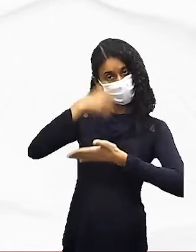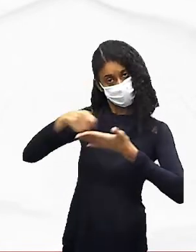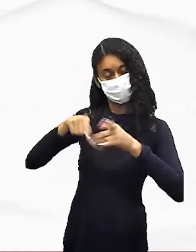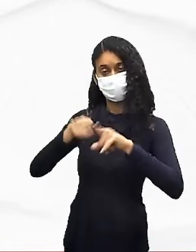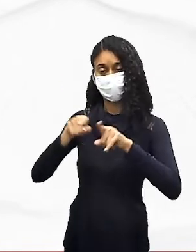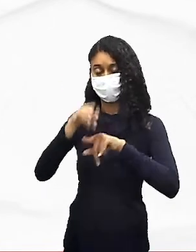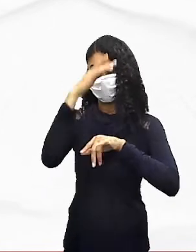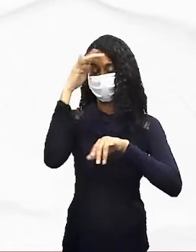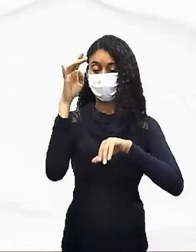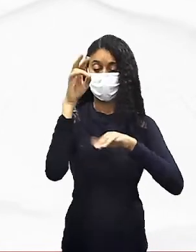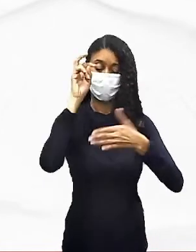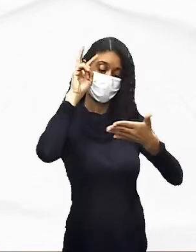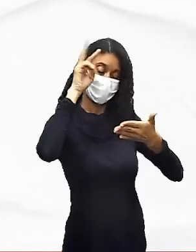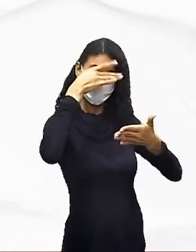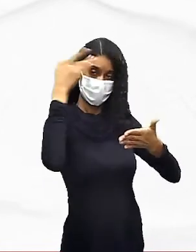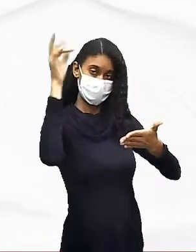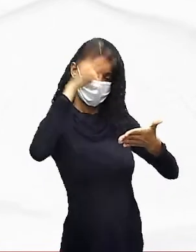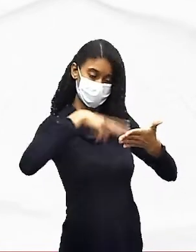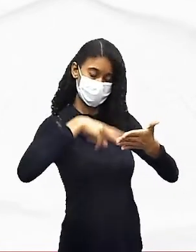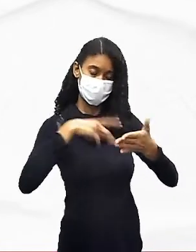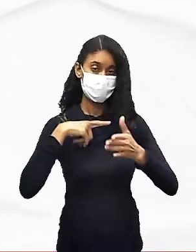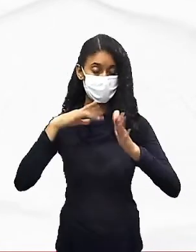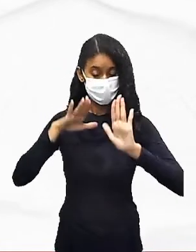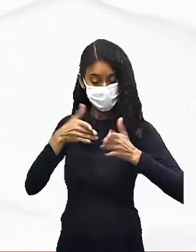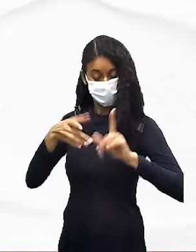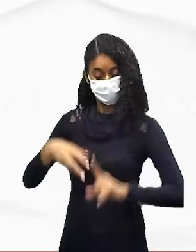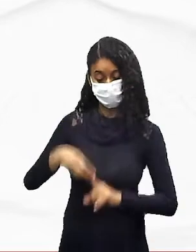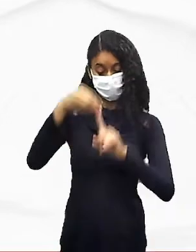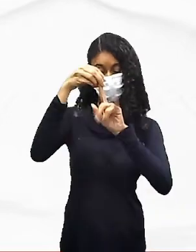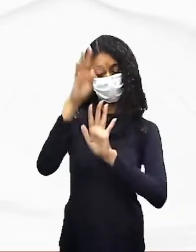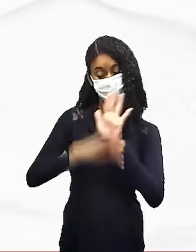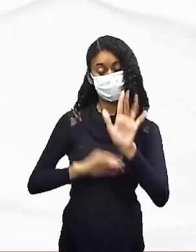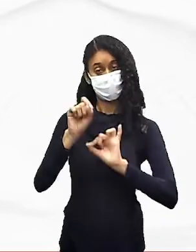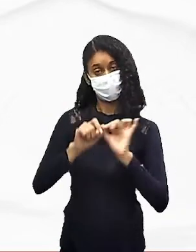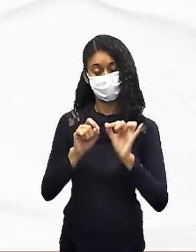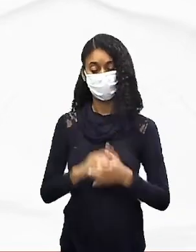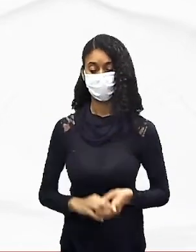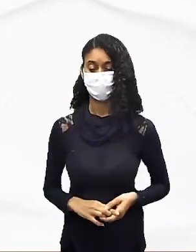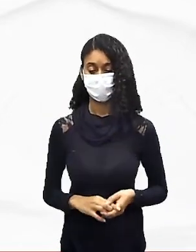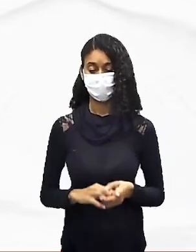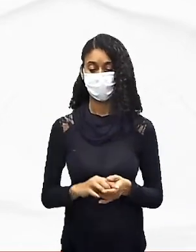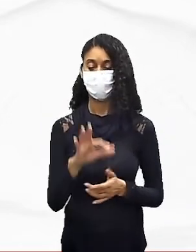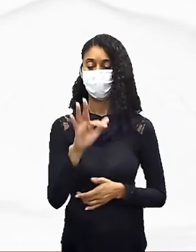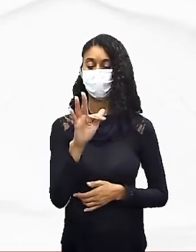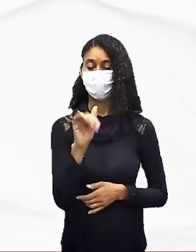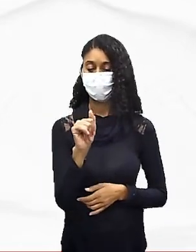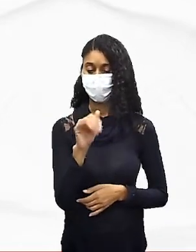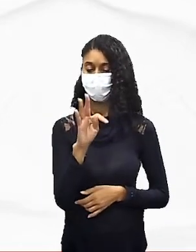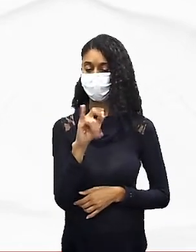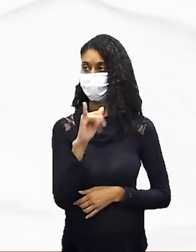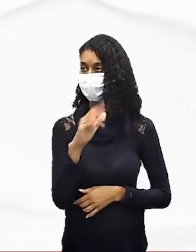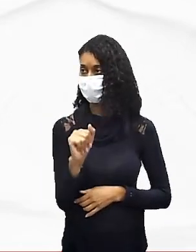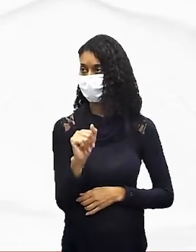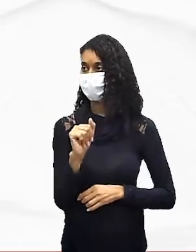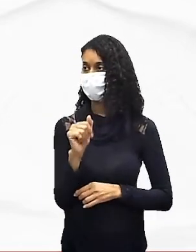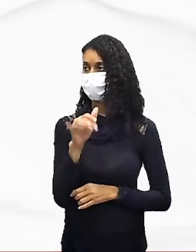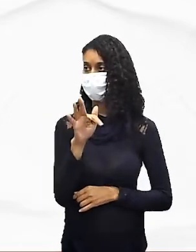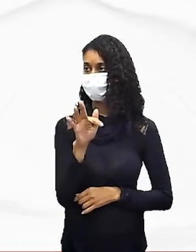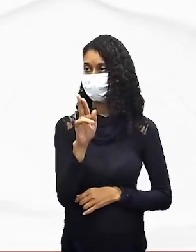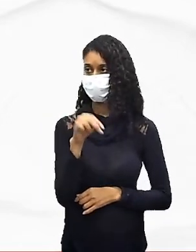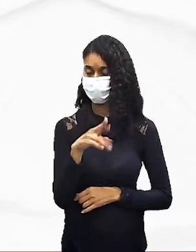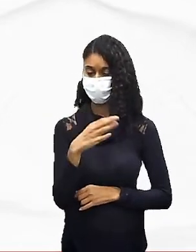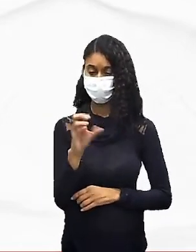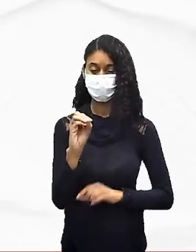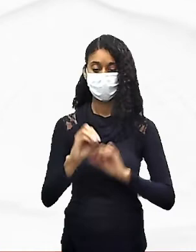predomina no texto a função fática. Minha gente, a